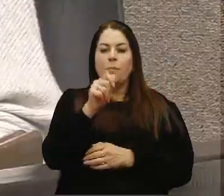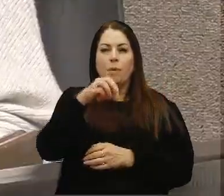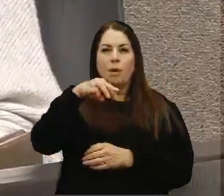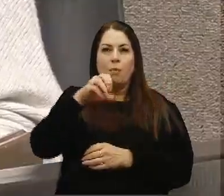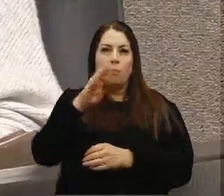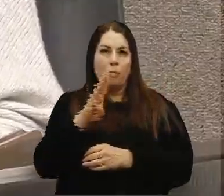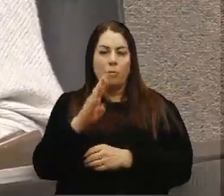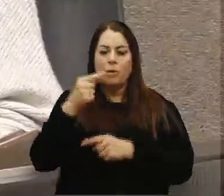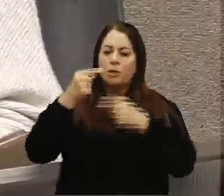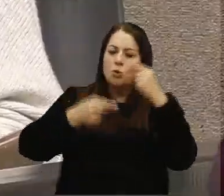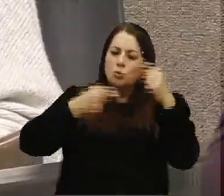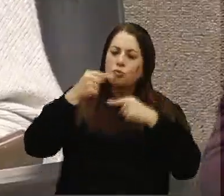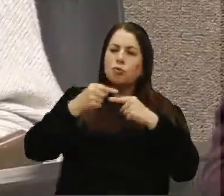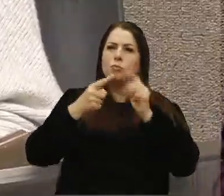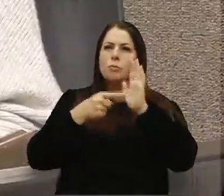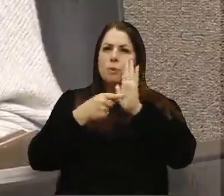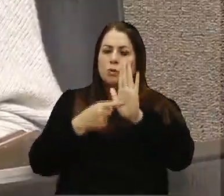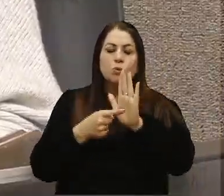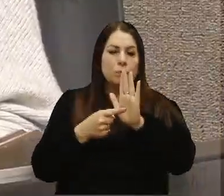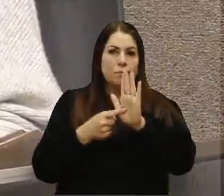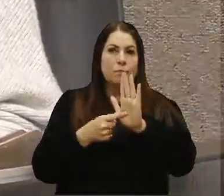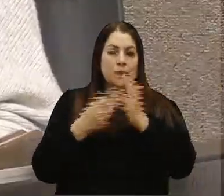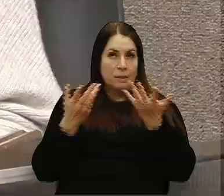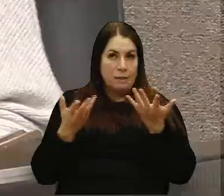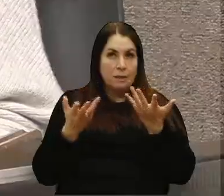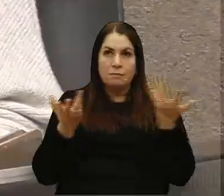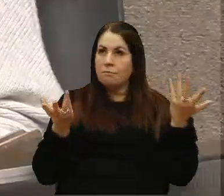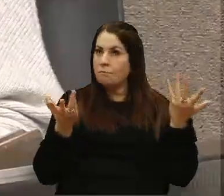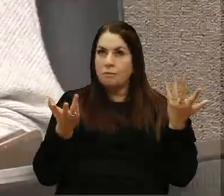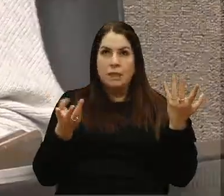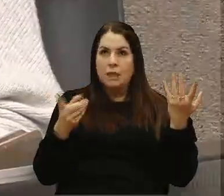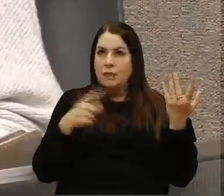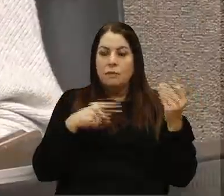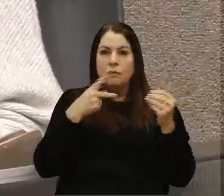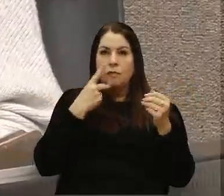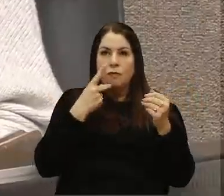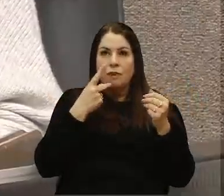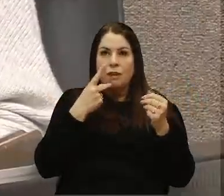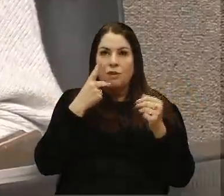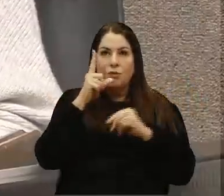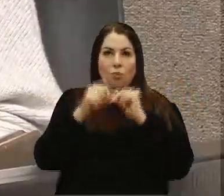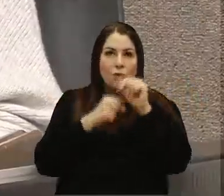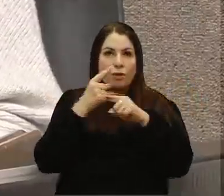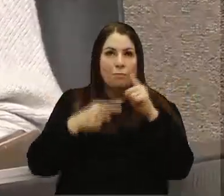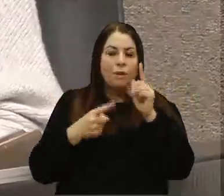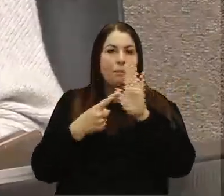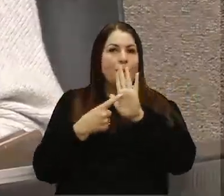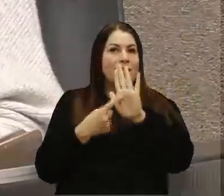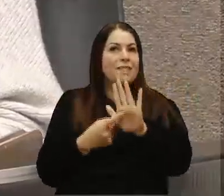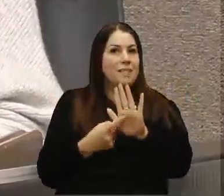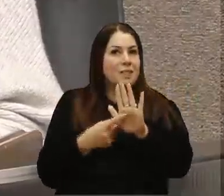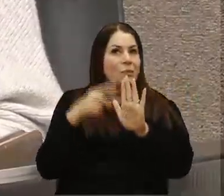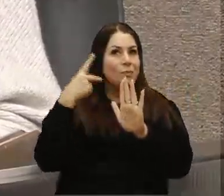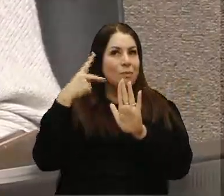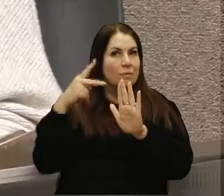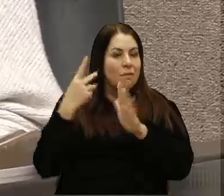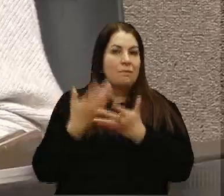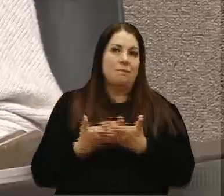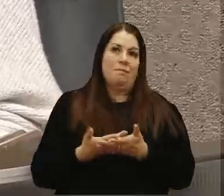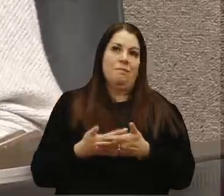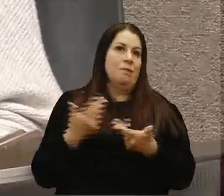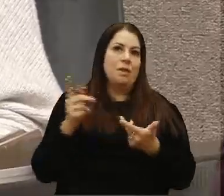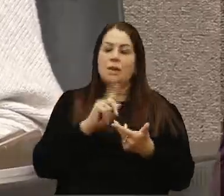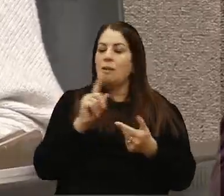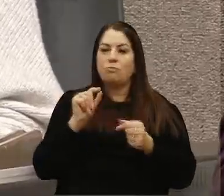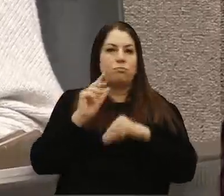quem discutiu, quem apresentou e tudo mais. Mas, gente, a gente já está falando de 1 ano e meio da apresentação dele e a